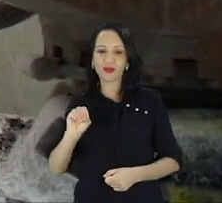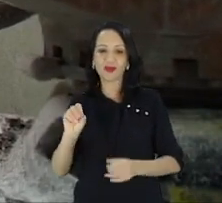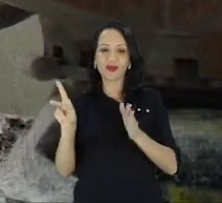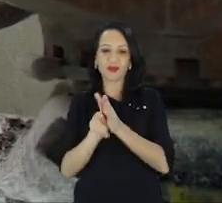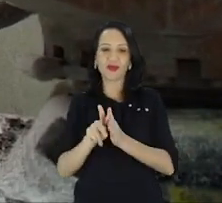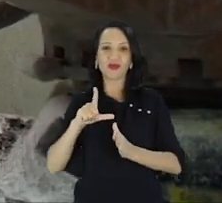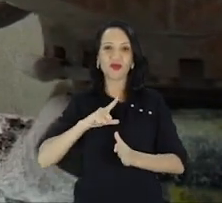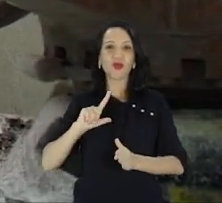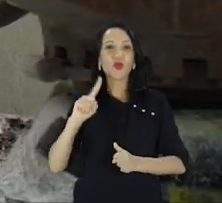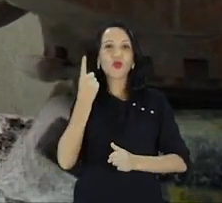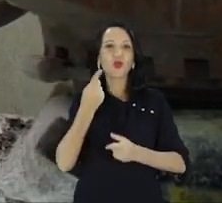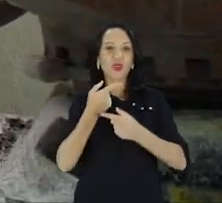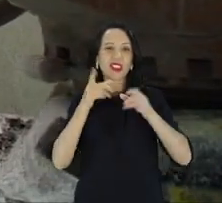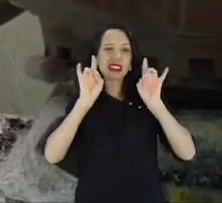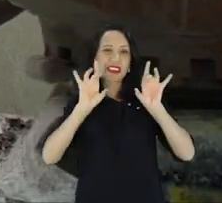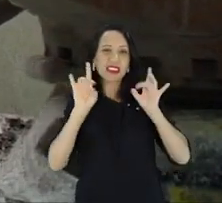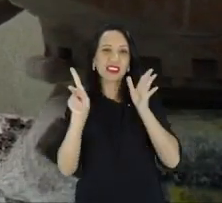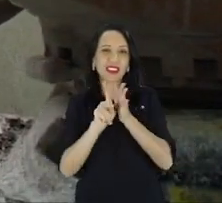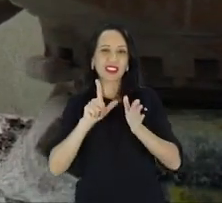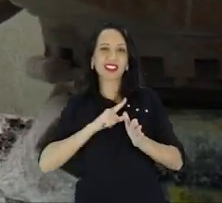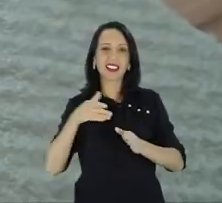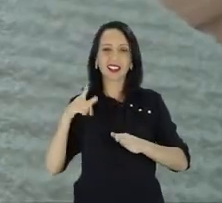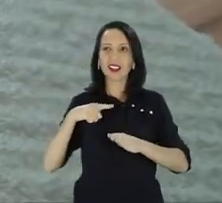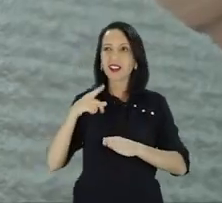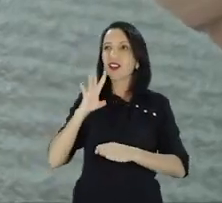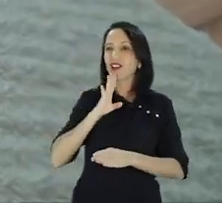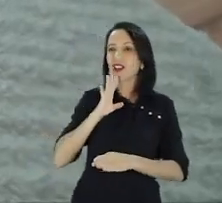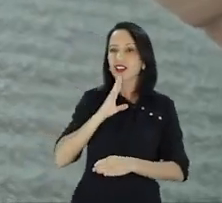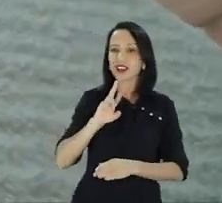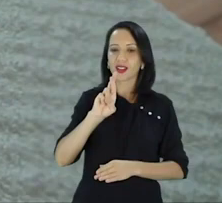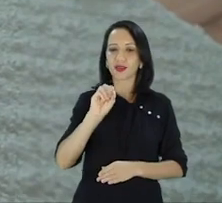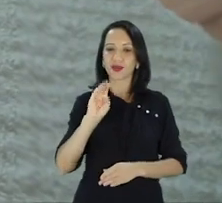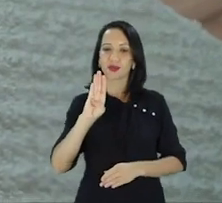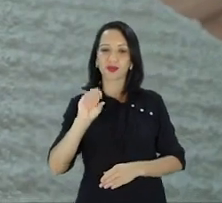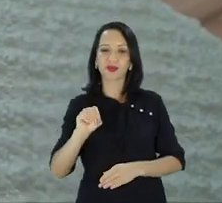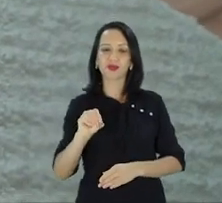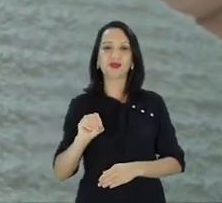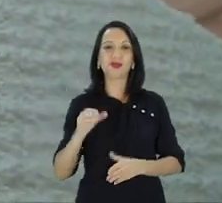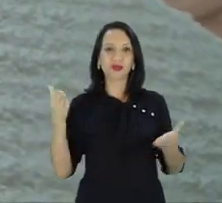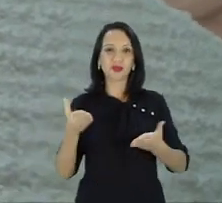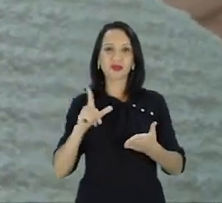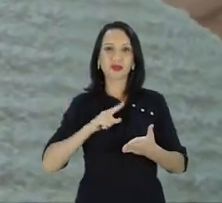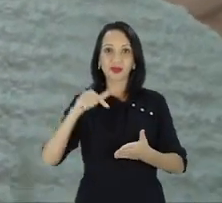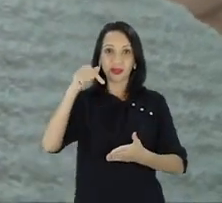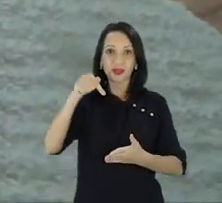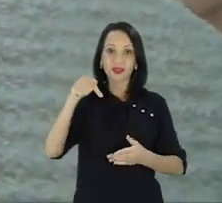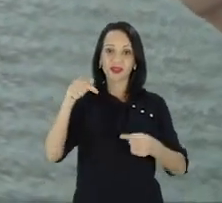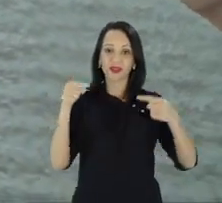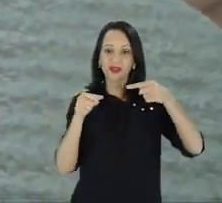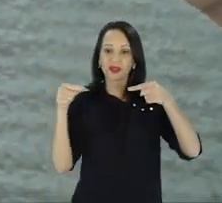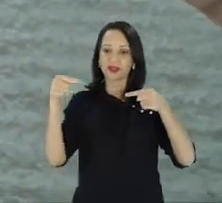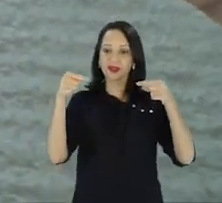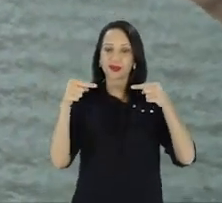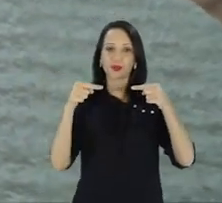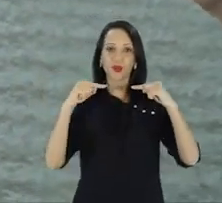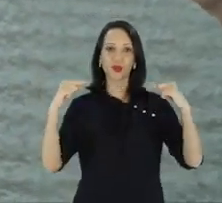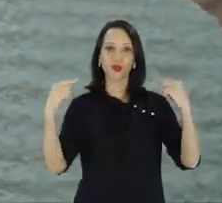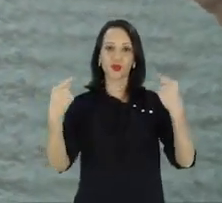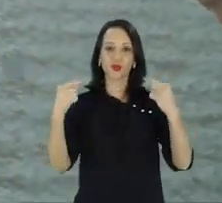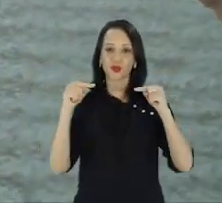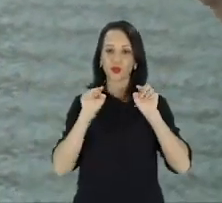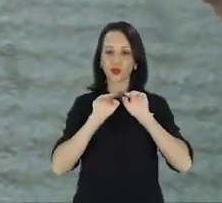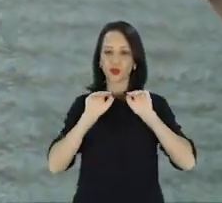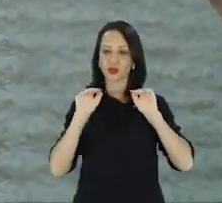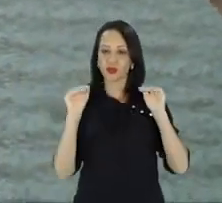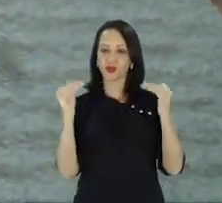na América Latina que eu tive acesso é um robô que ele se envolve em sete eixos né e ele consegue cortar algum